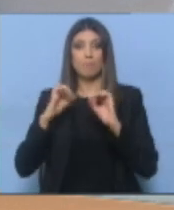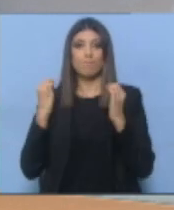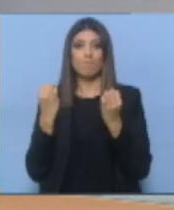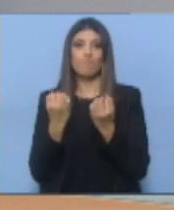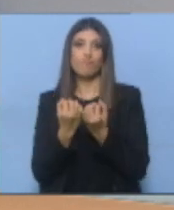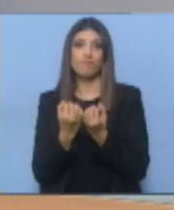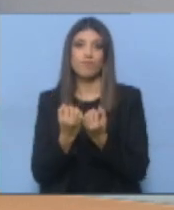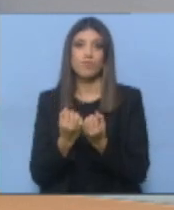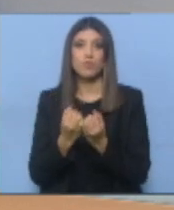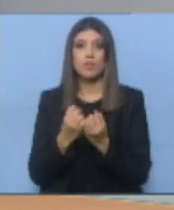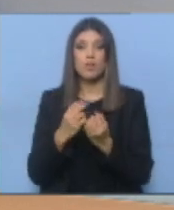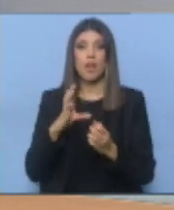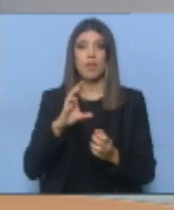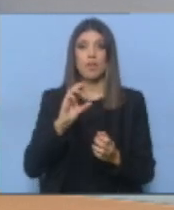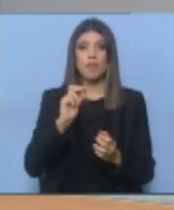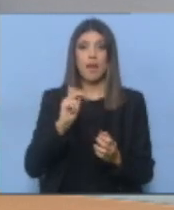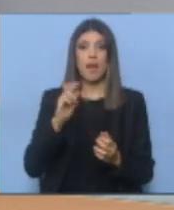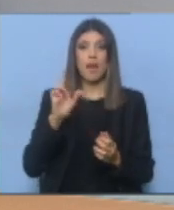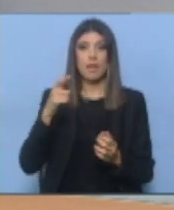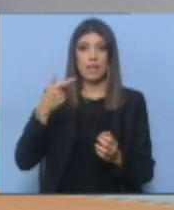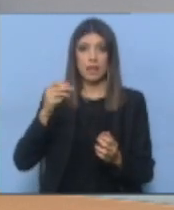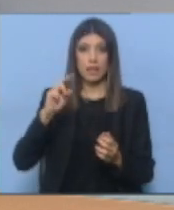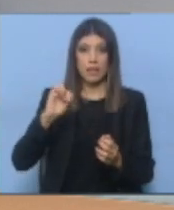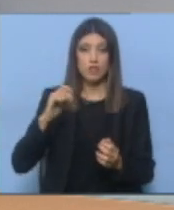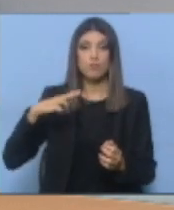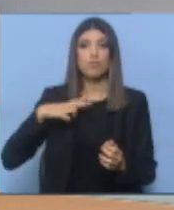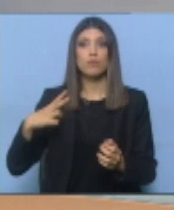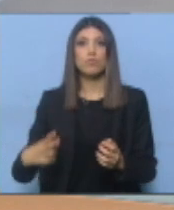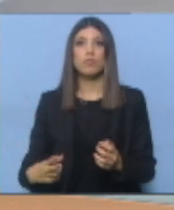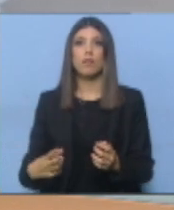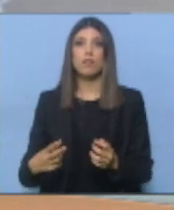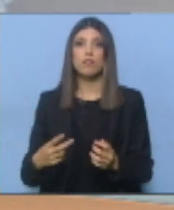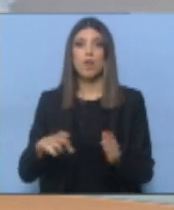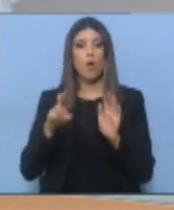através deste relatório, identificamos